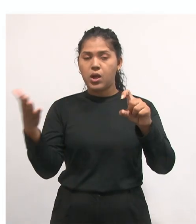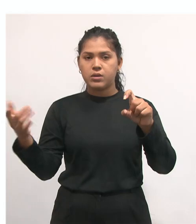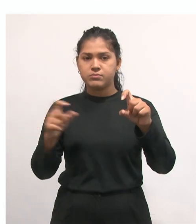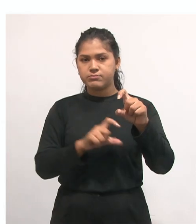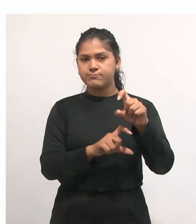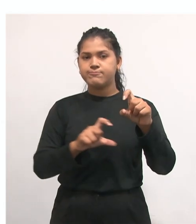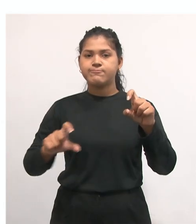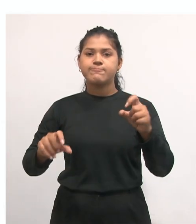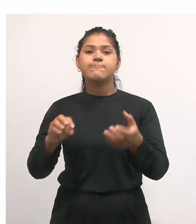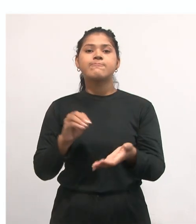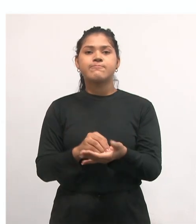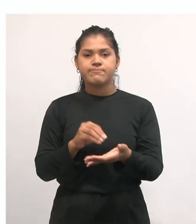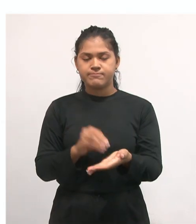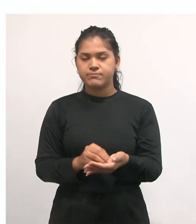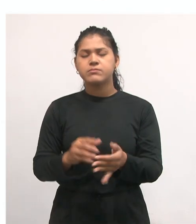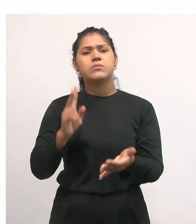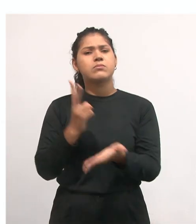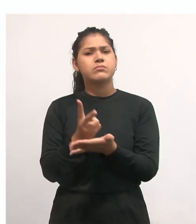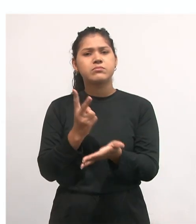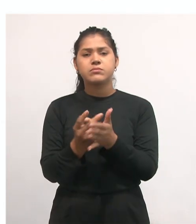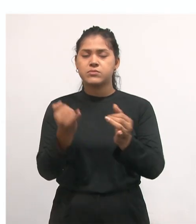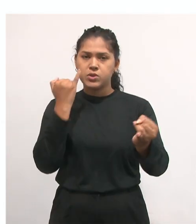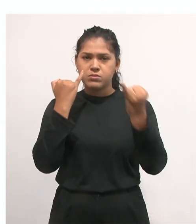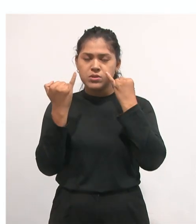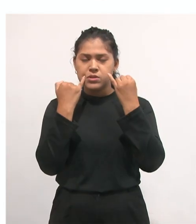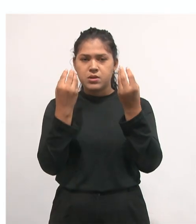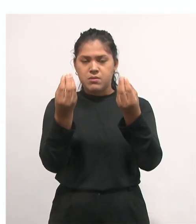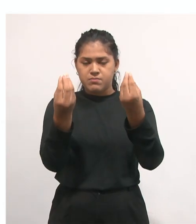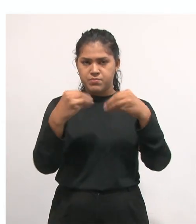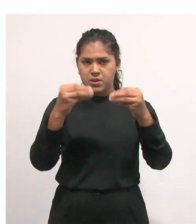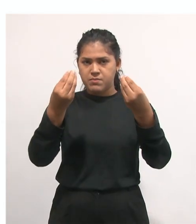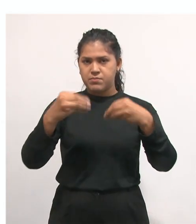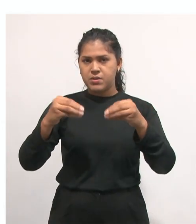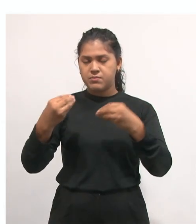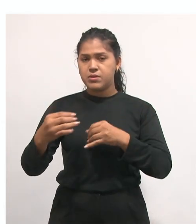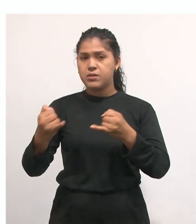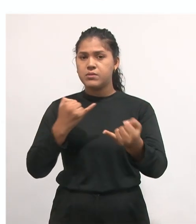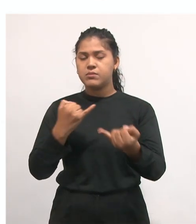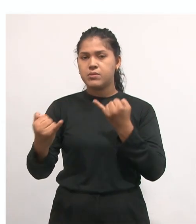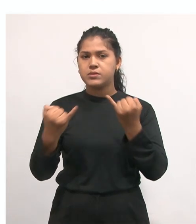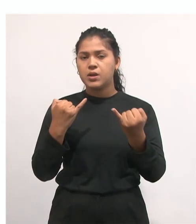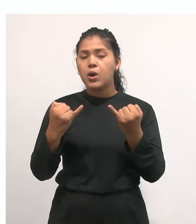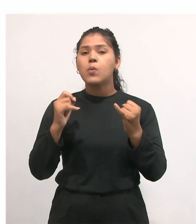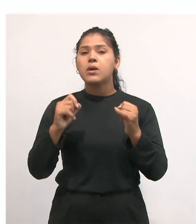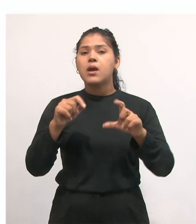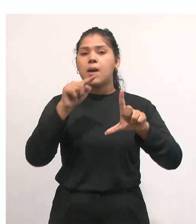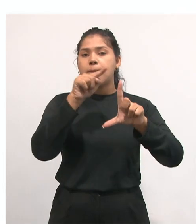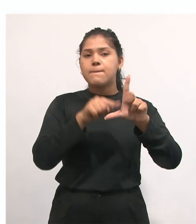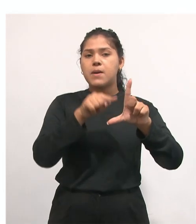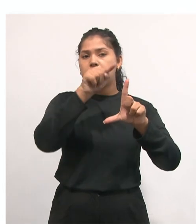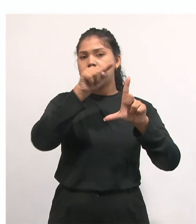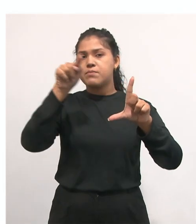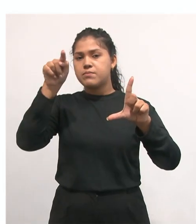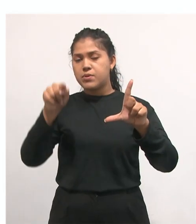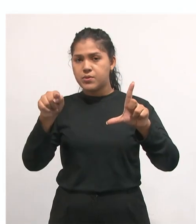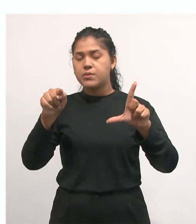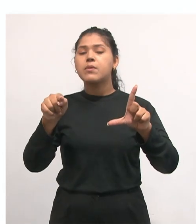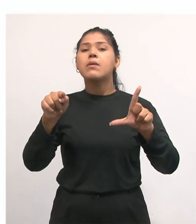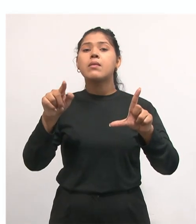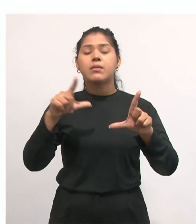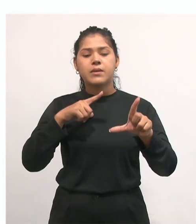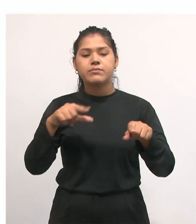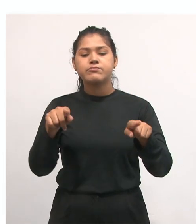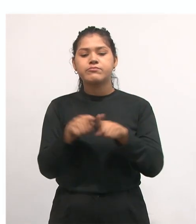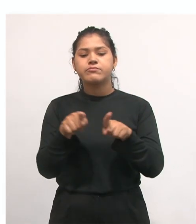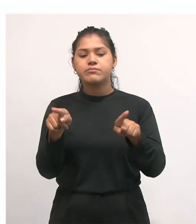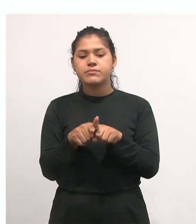tem lá, ó, as mesmas informações que você vai substituir lá, raiz, aí do 5 vezes 279,